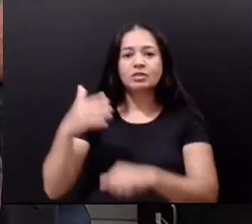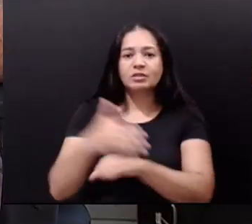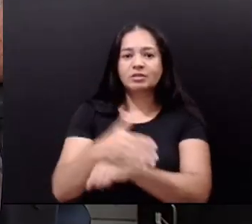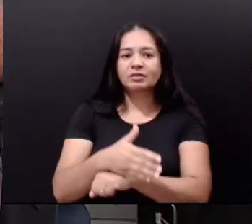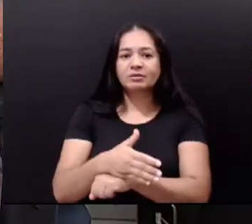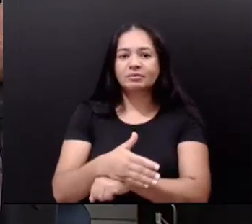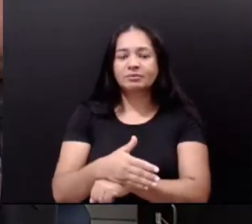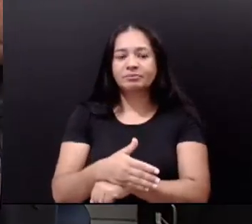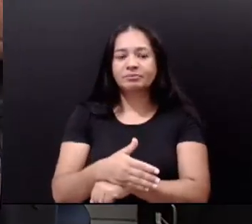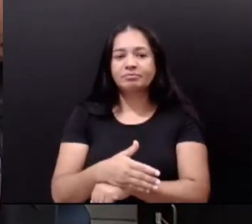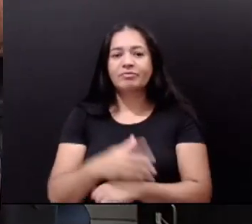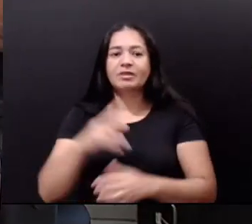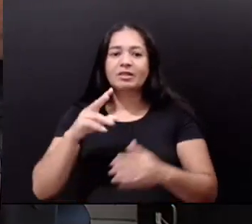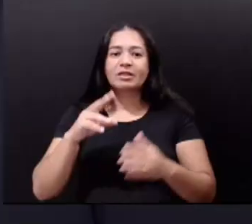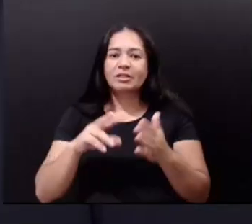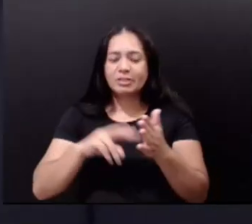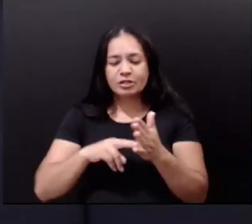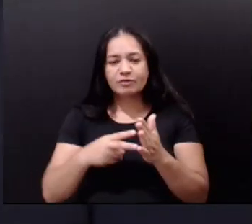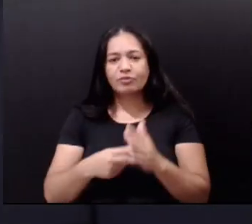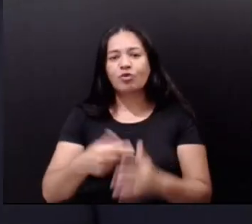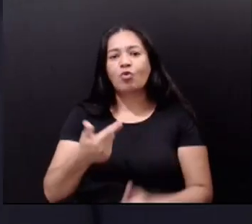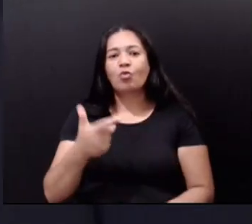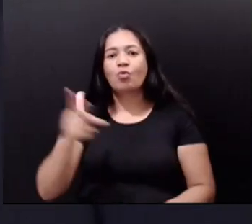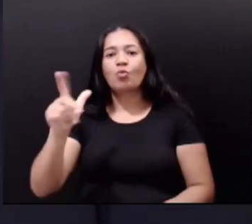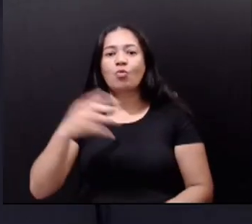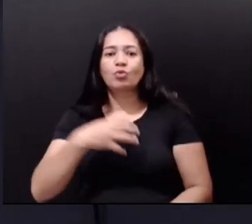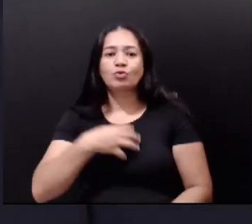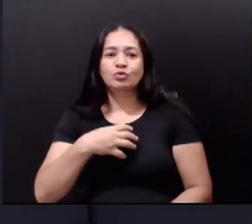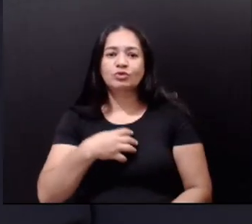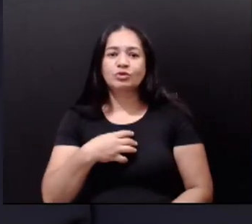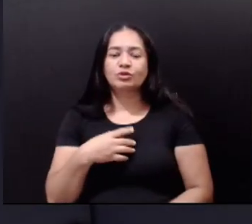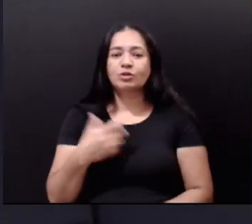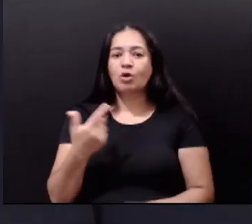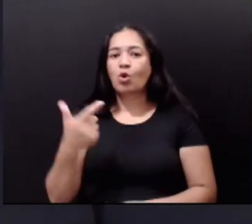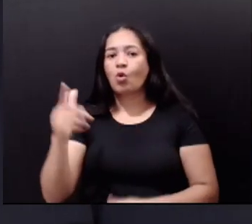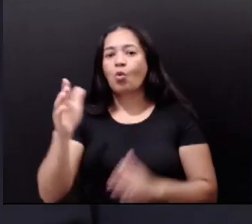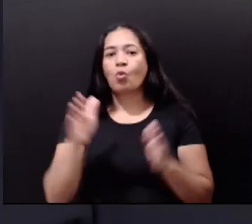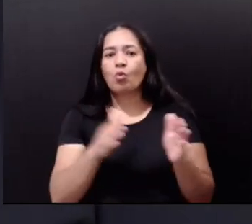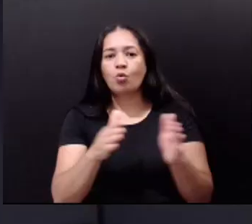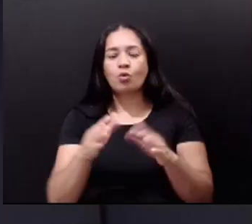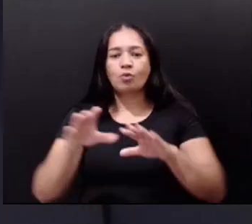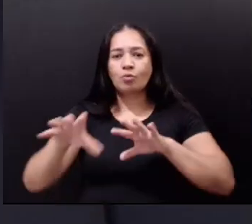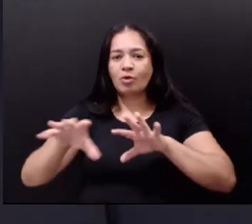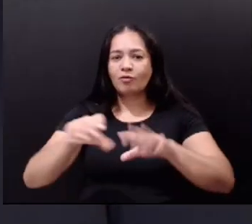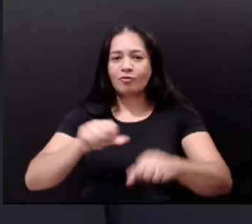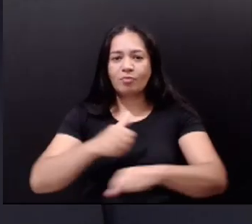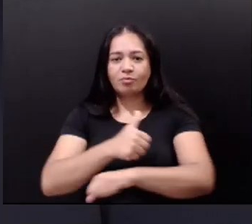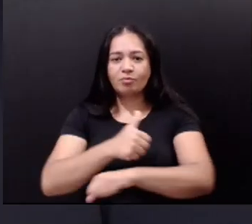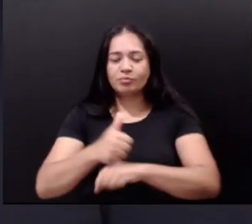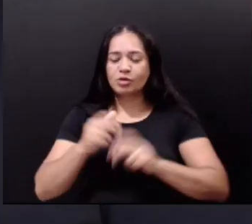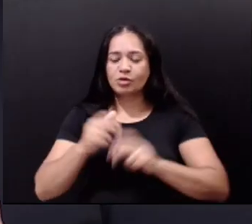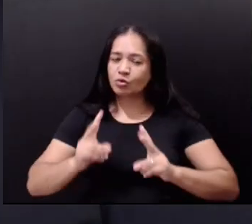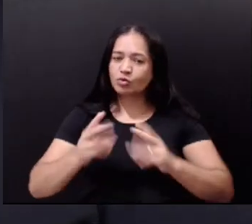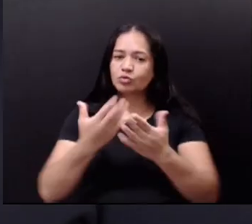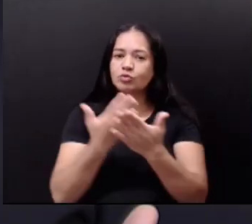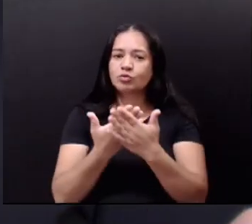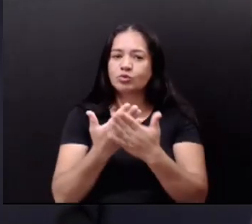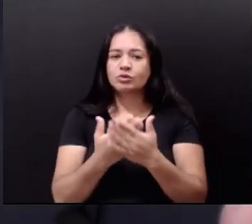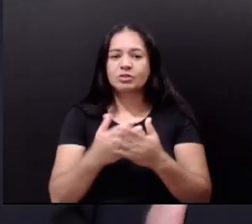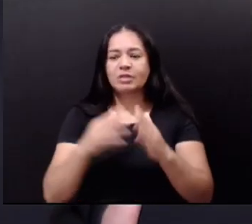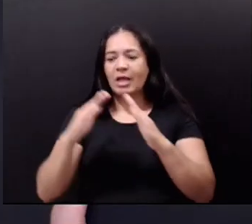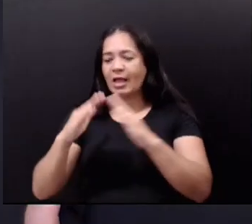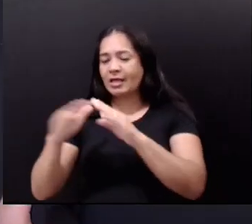sua forma de vida, buscar um outro caminho, buscar uma formação profissional, continuar estudo, mudar de residência, as